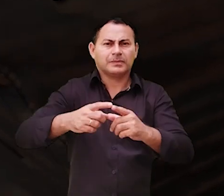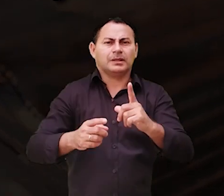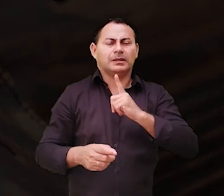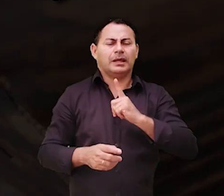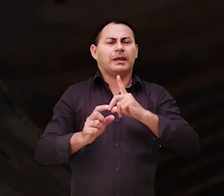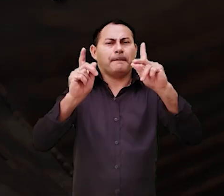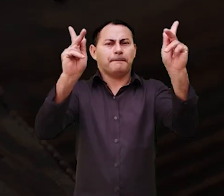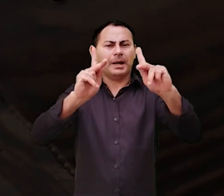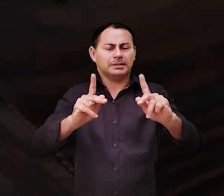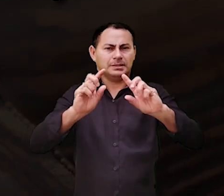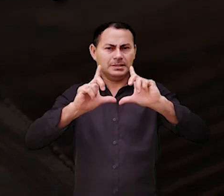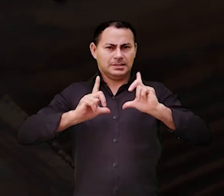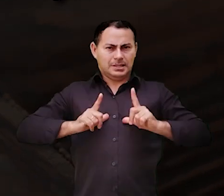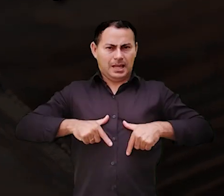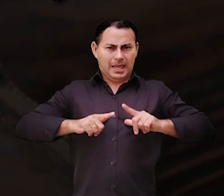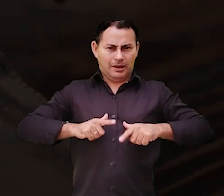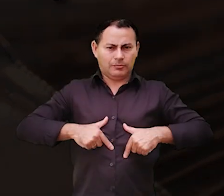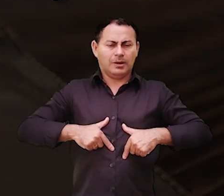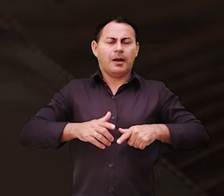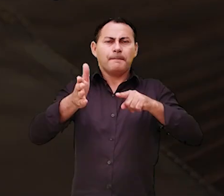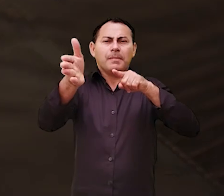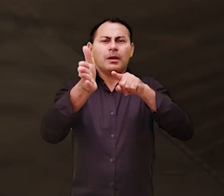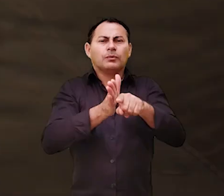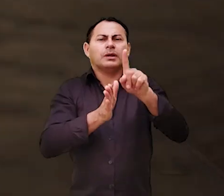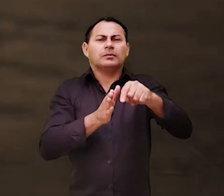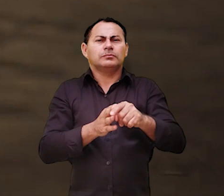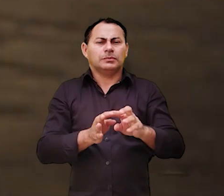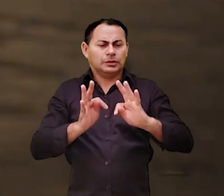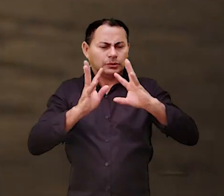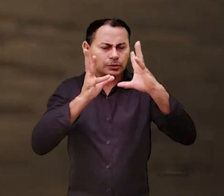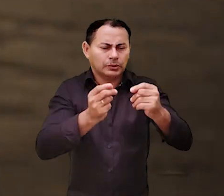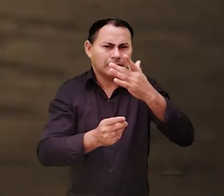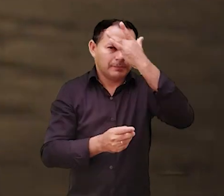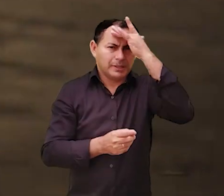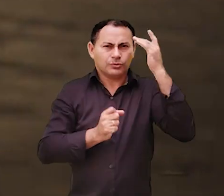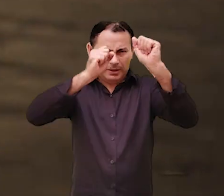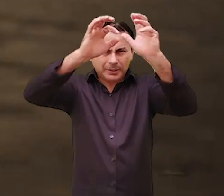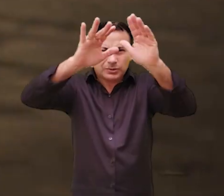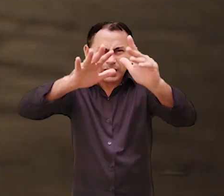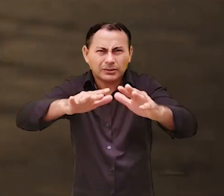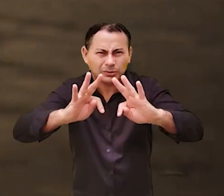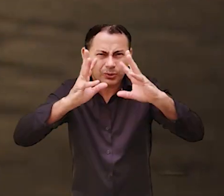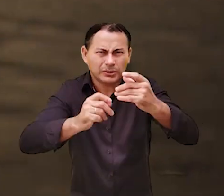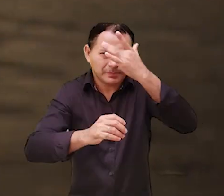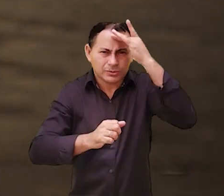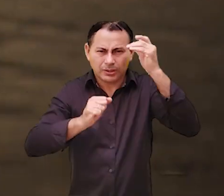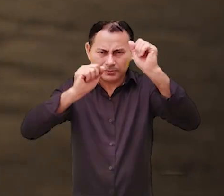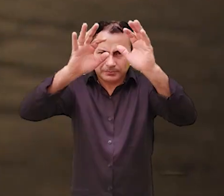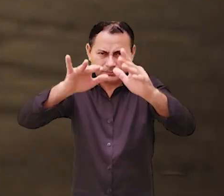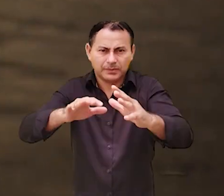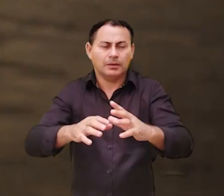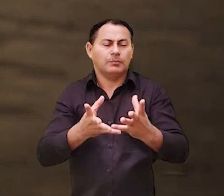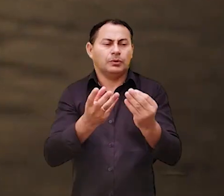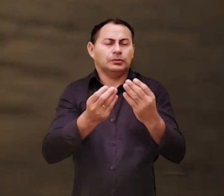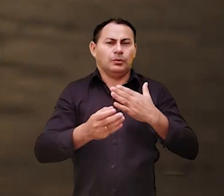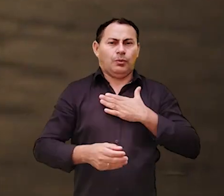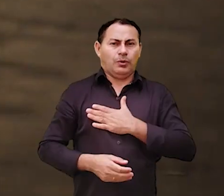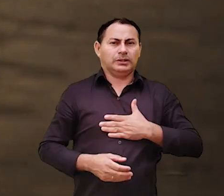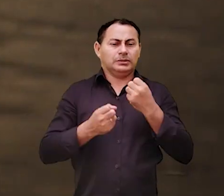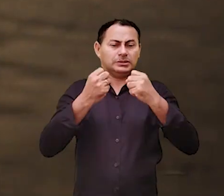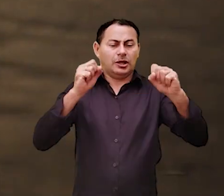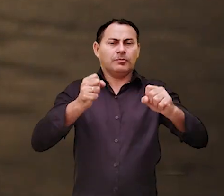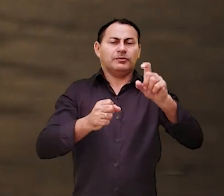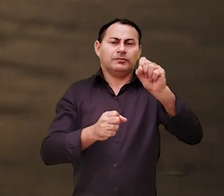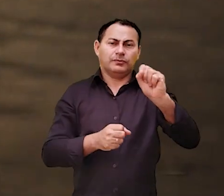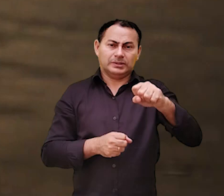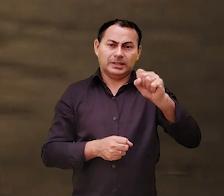filhos. Haja paz em Israel. A pergunta é, todo mundo é abençoado? Muitos gostariam que o salmo